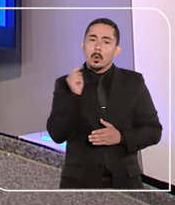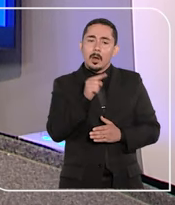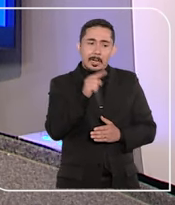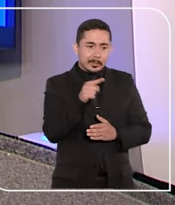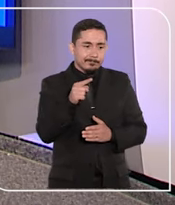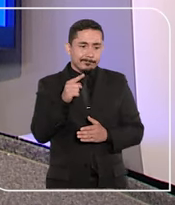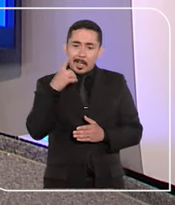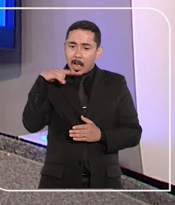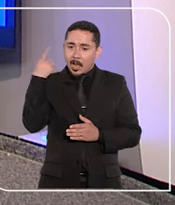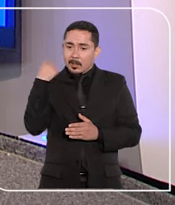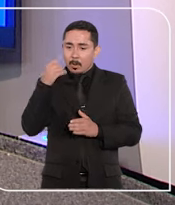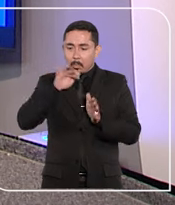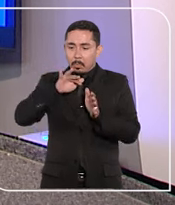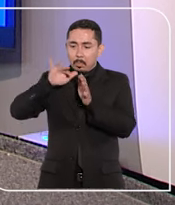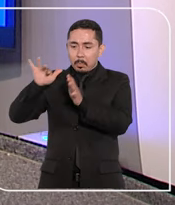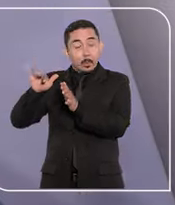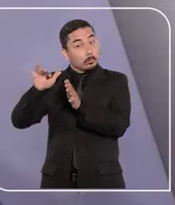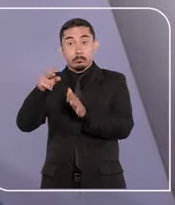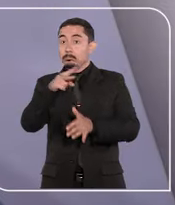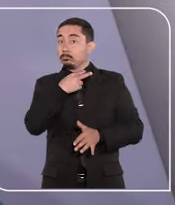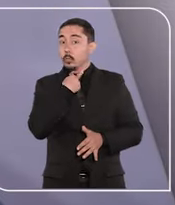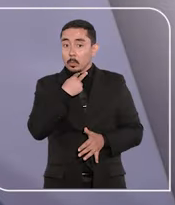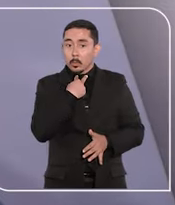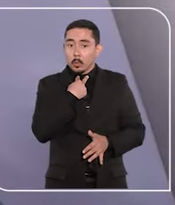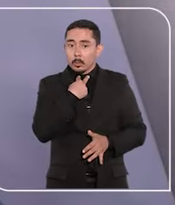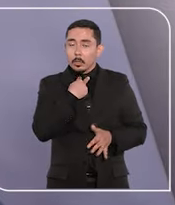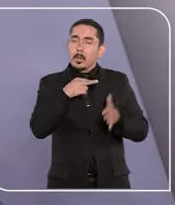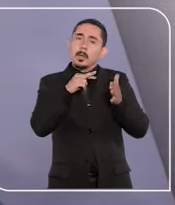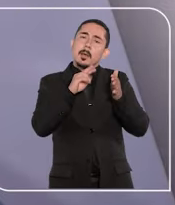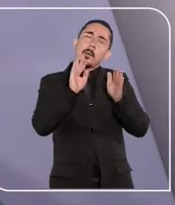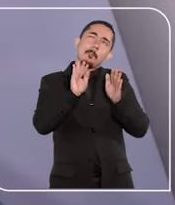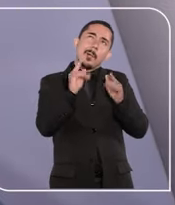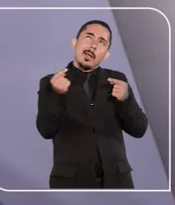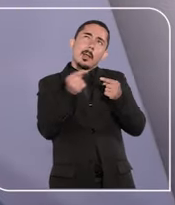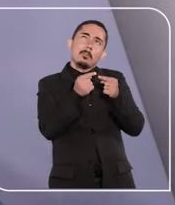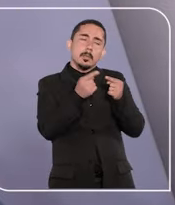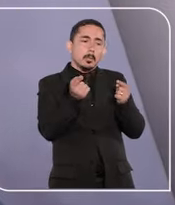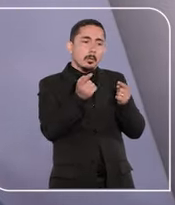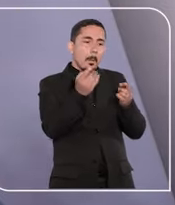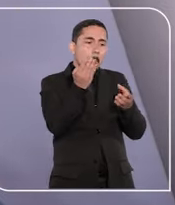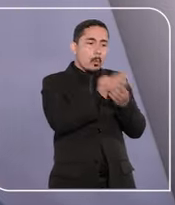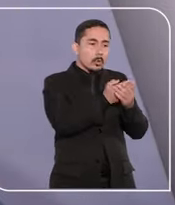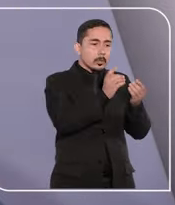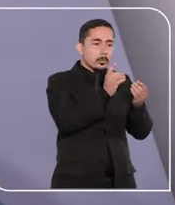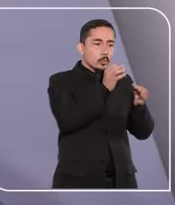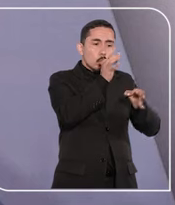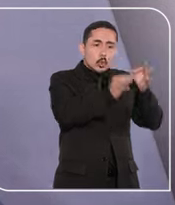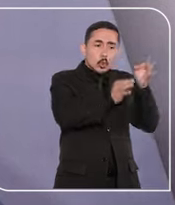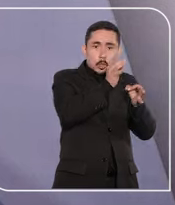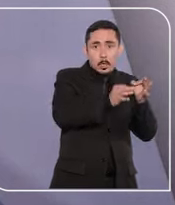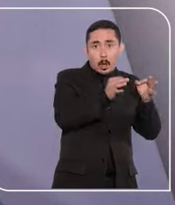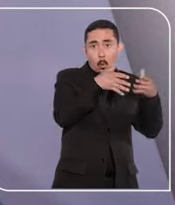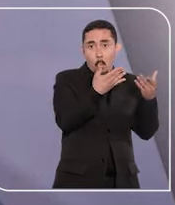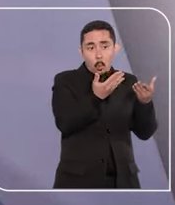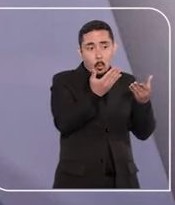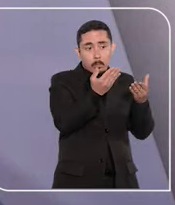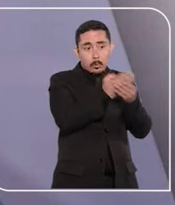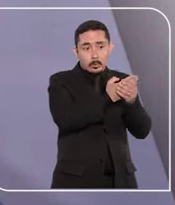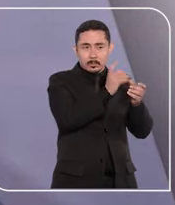isso independe aí se trata de processo judicial, enfim, ou de natureza judicial ou administrativa?